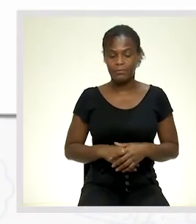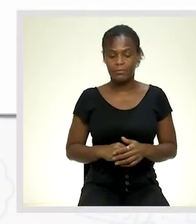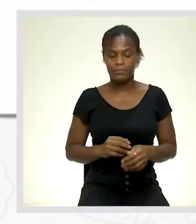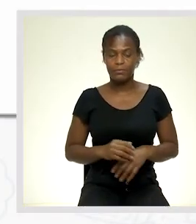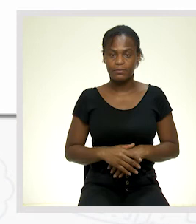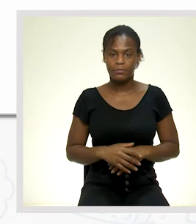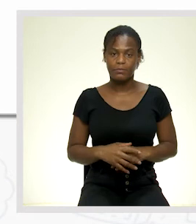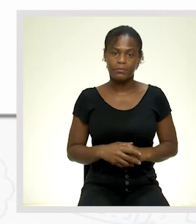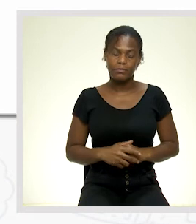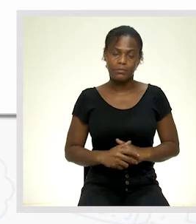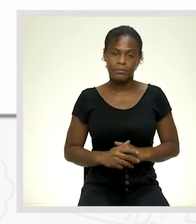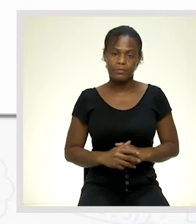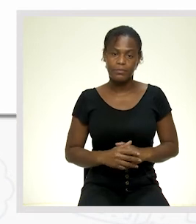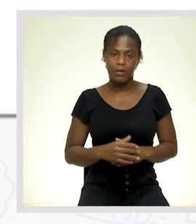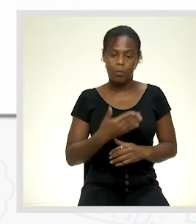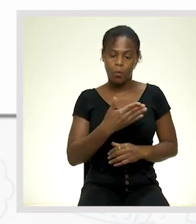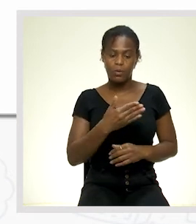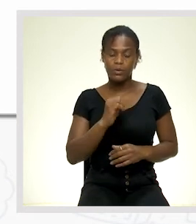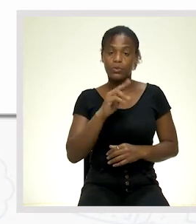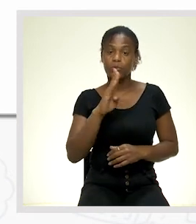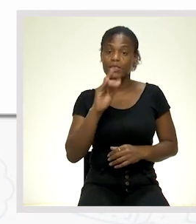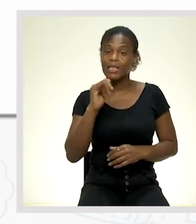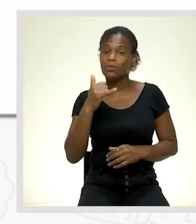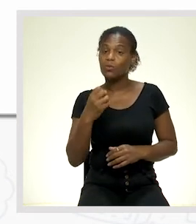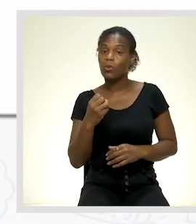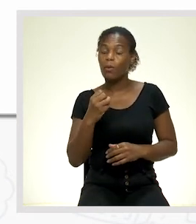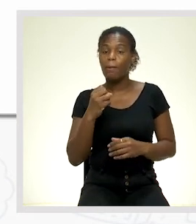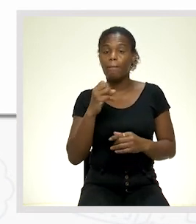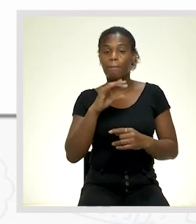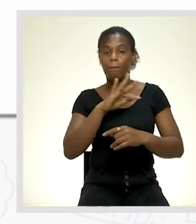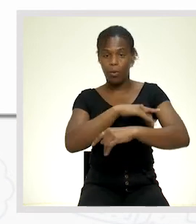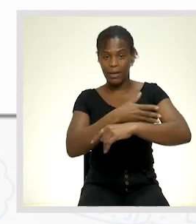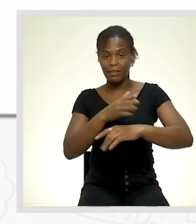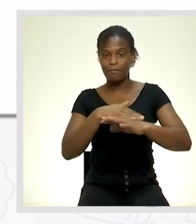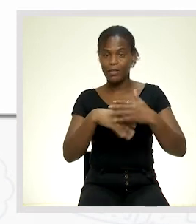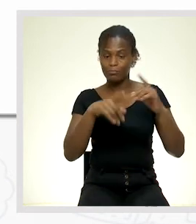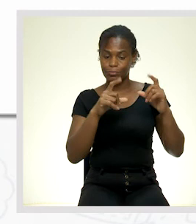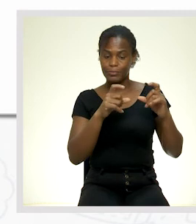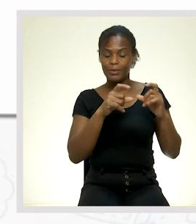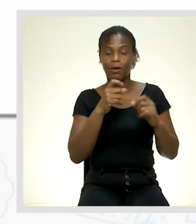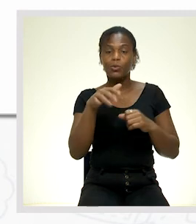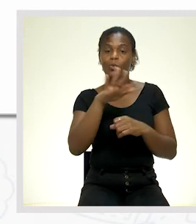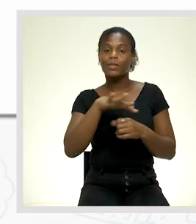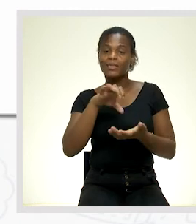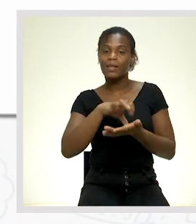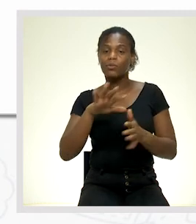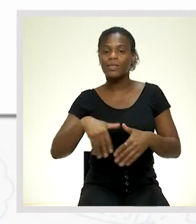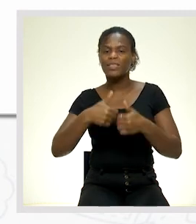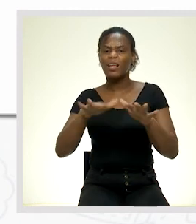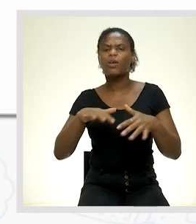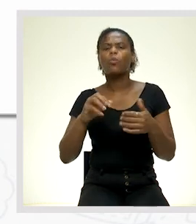1. O sujeito poético faz o retrato de um dado centro urbano. 1.1. De que cidade se